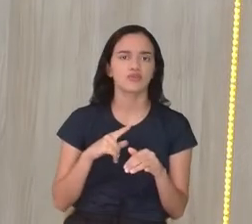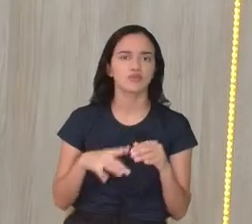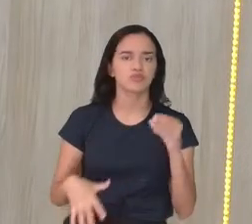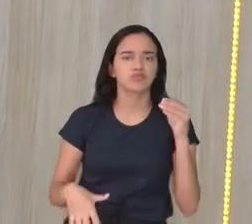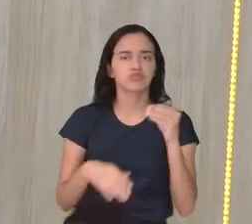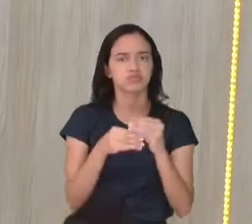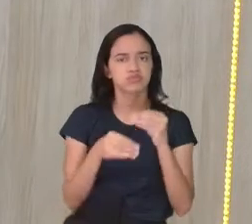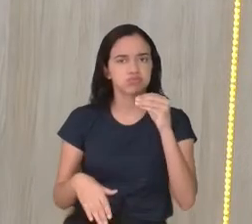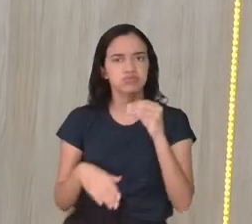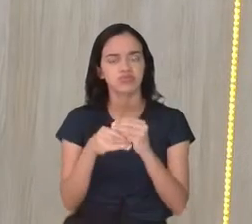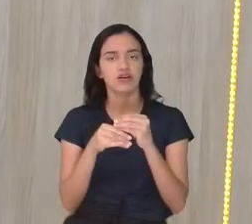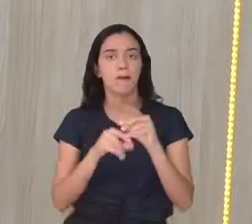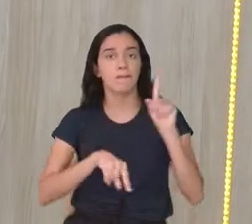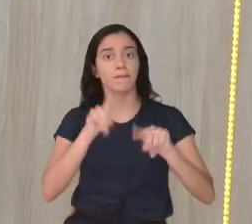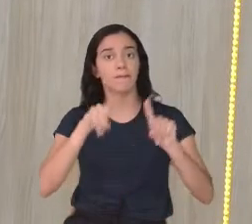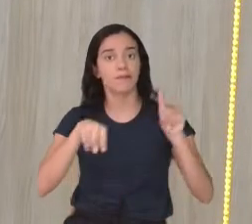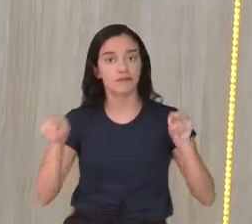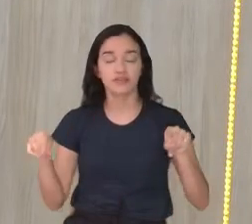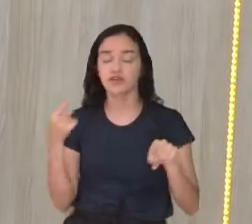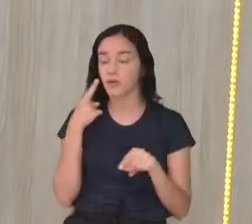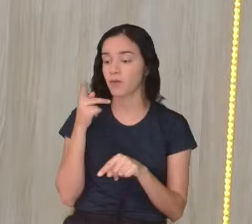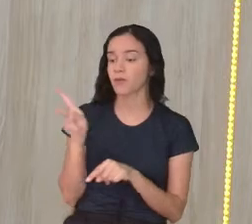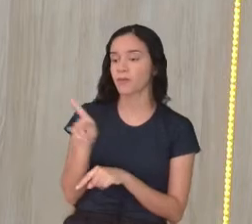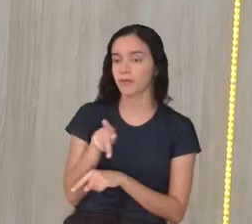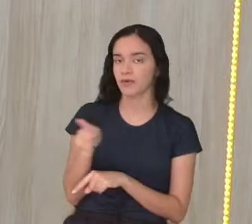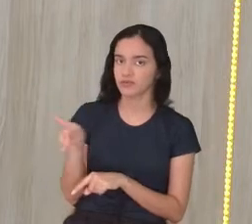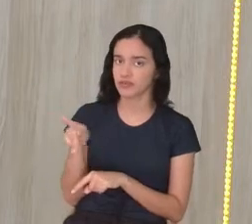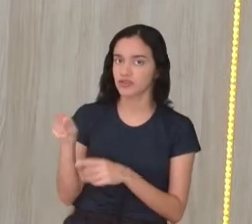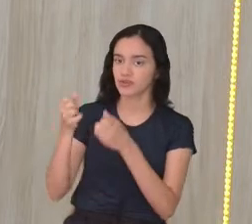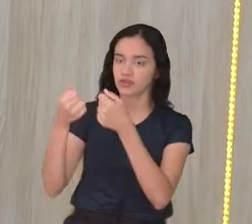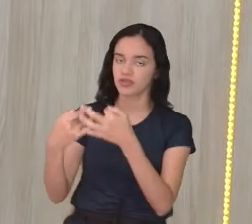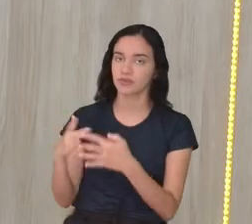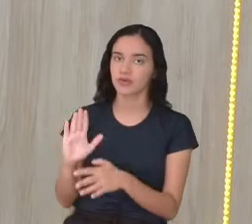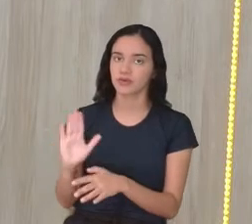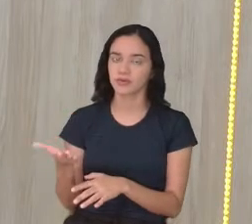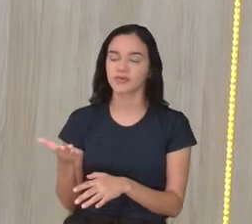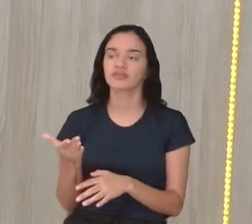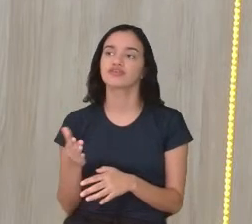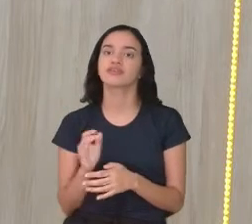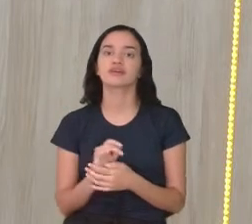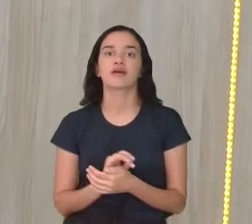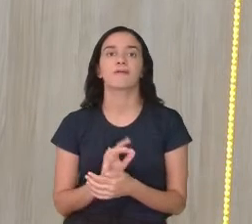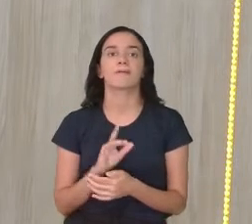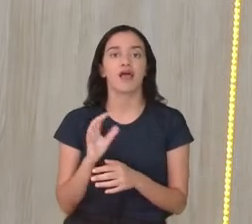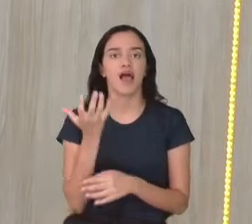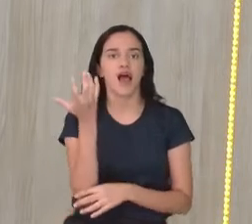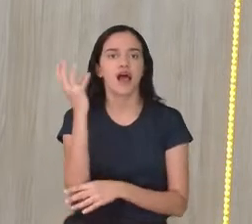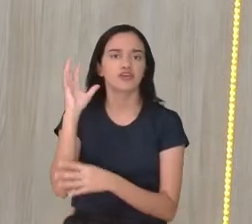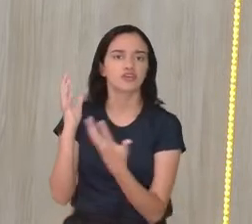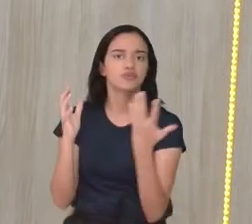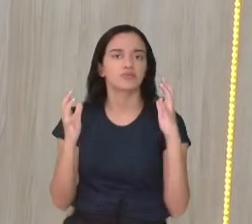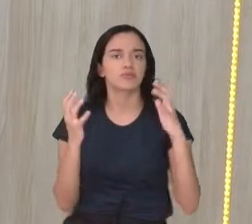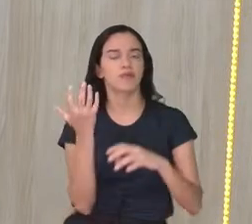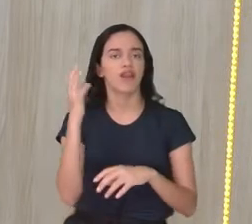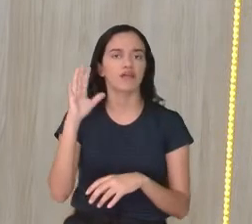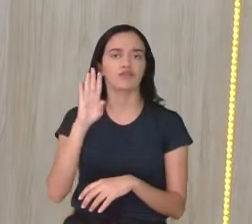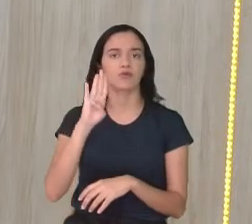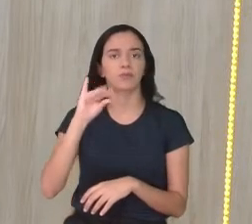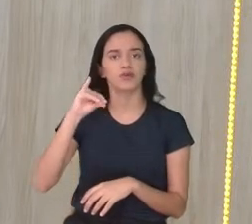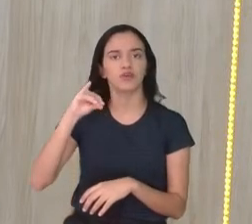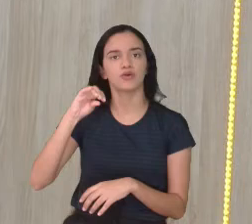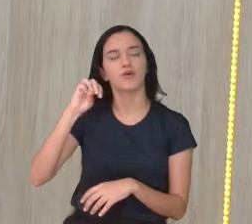também para a variação, como o professor citou, dos vegetais, né? As plantas, os biomas,